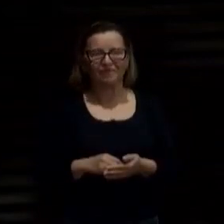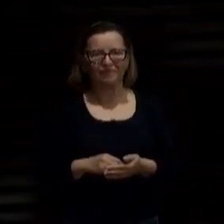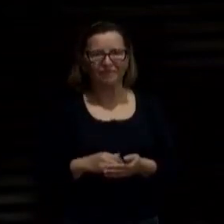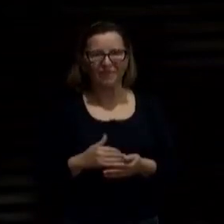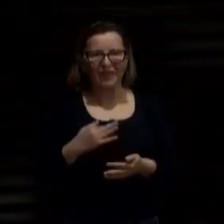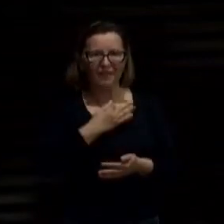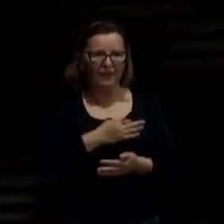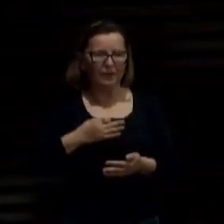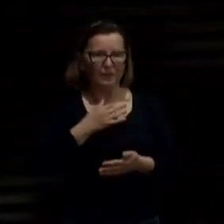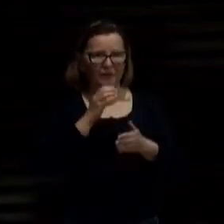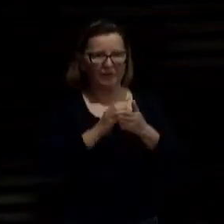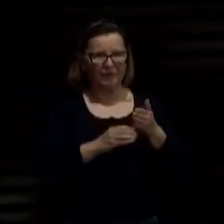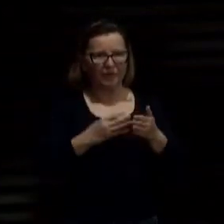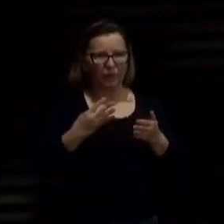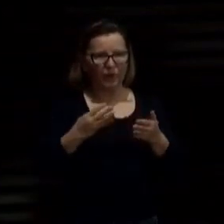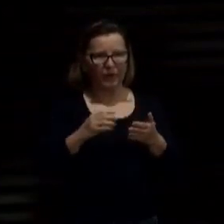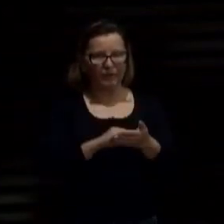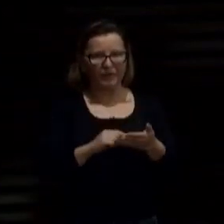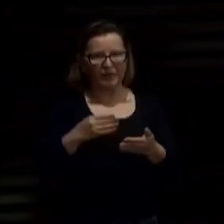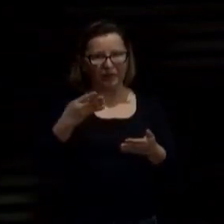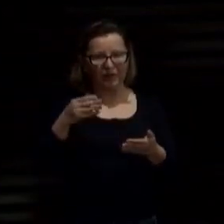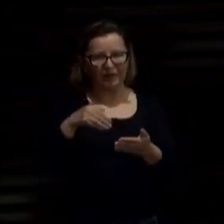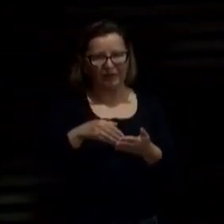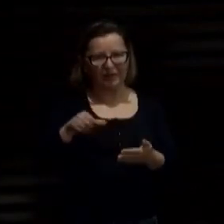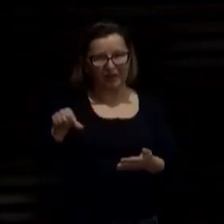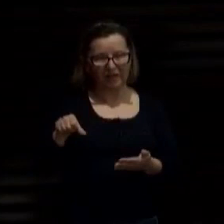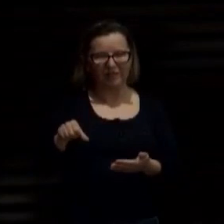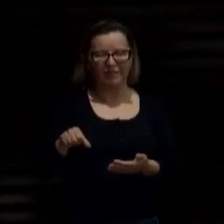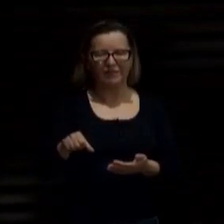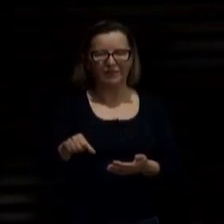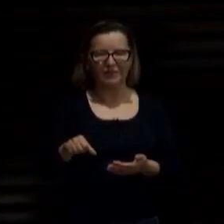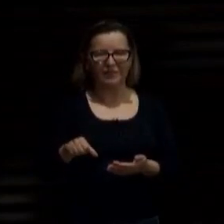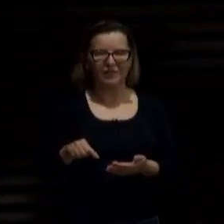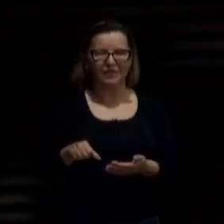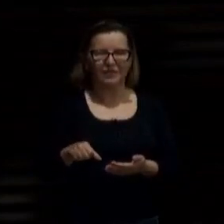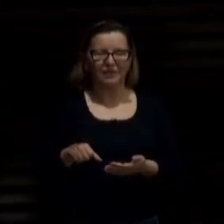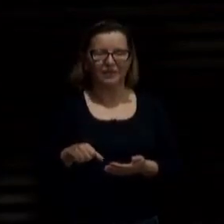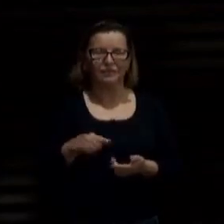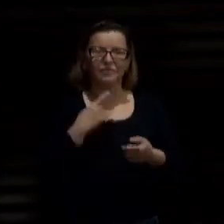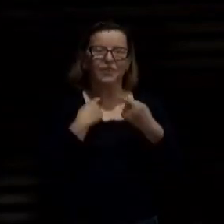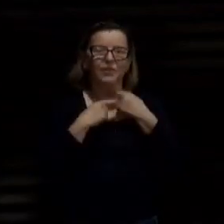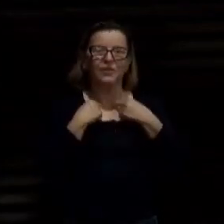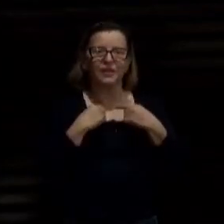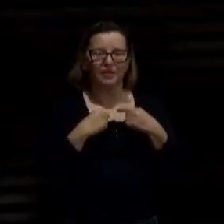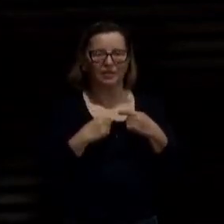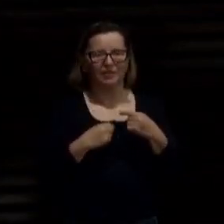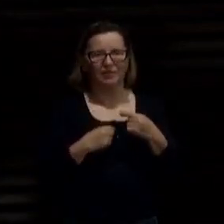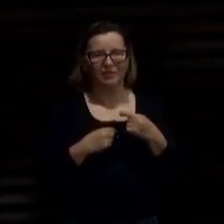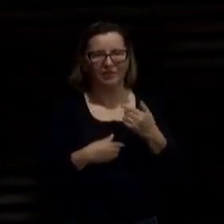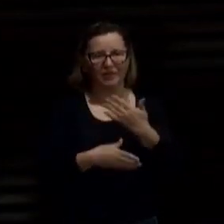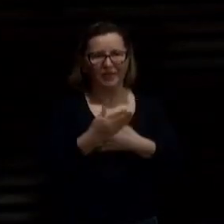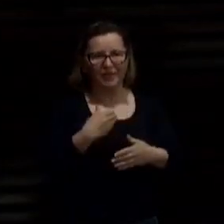4 a 9, eu pretendo com os irmãos, mediante a ajuda do Espírito Santo e o poder da palavra